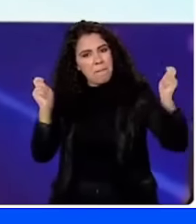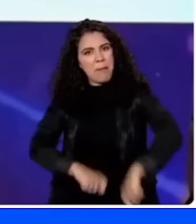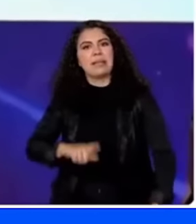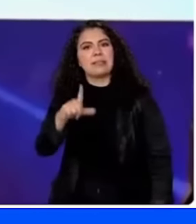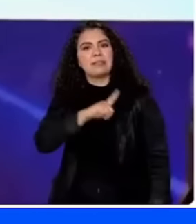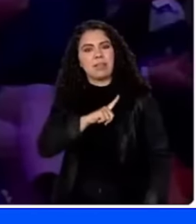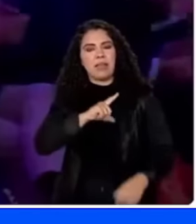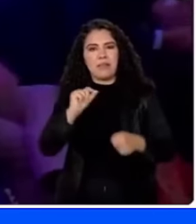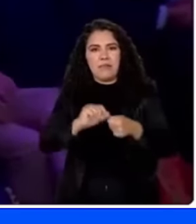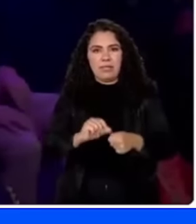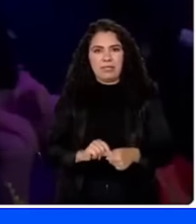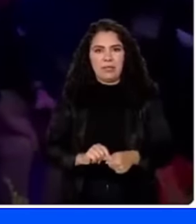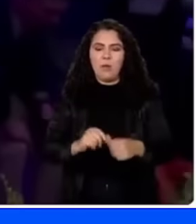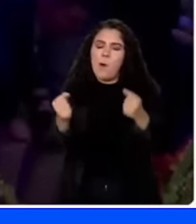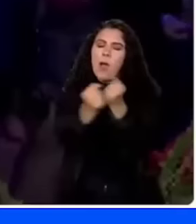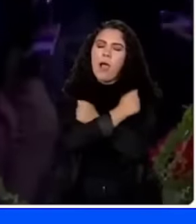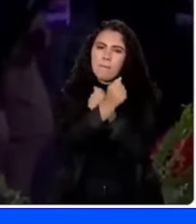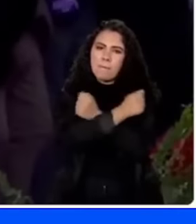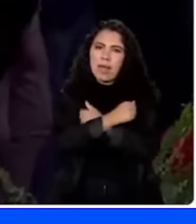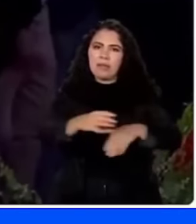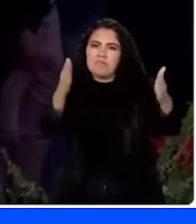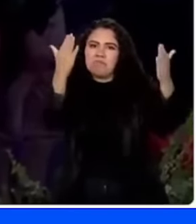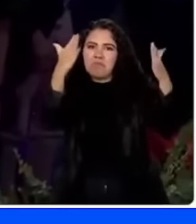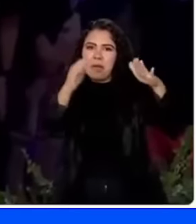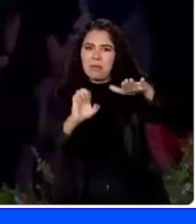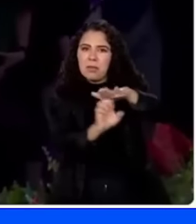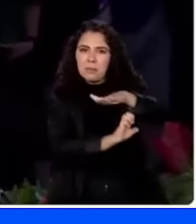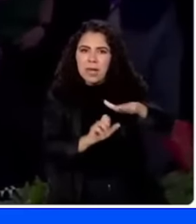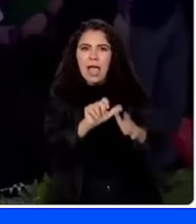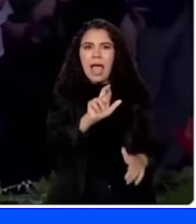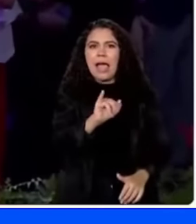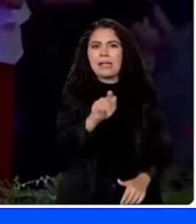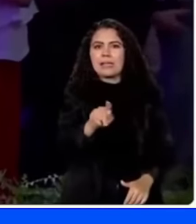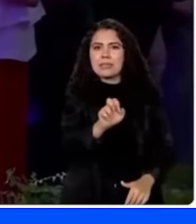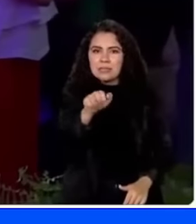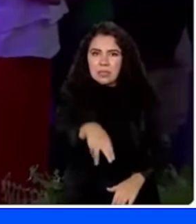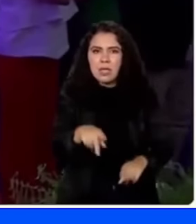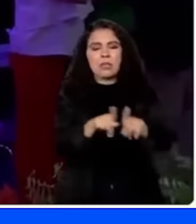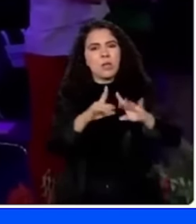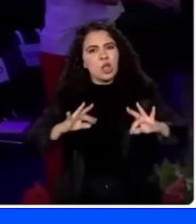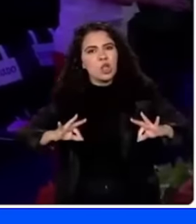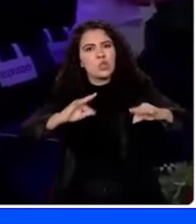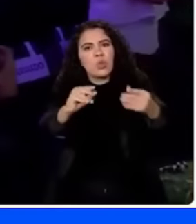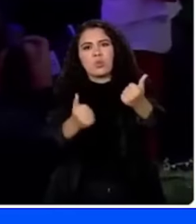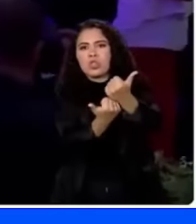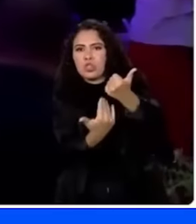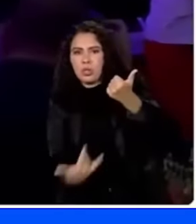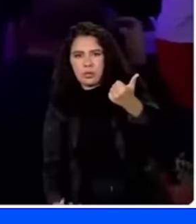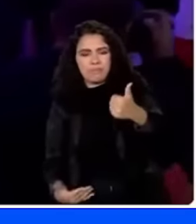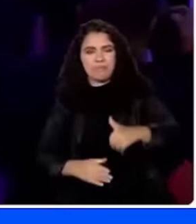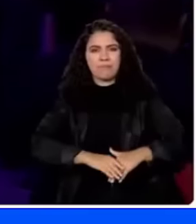Um abraço, parabéns à Raizei e parabéns a todos os diretores e funcionários.